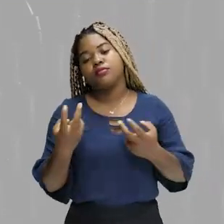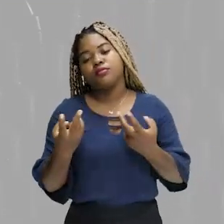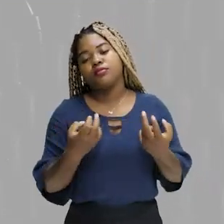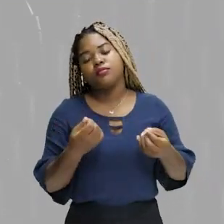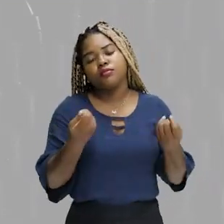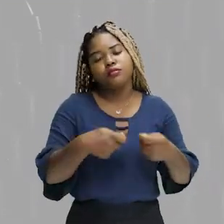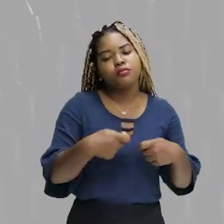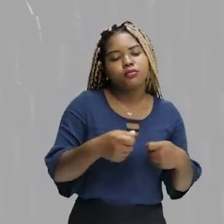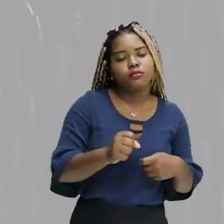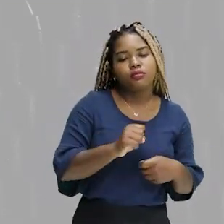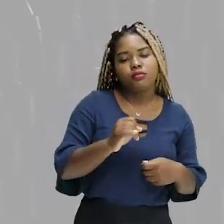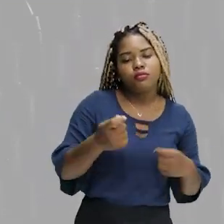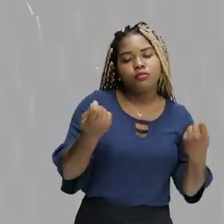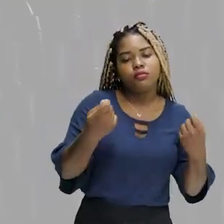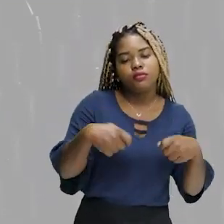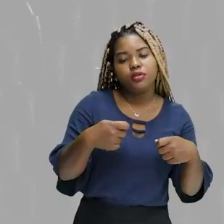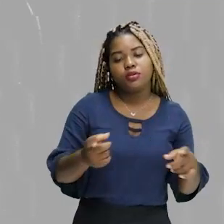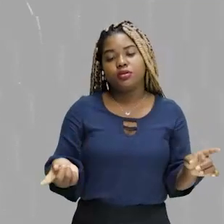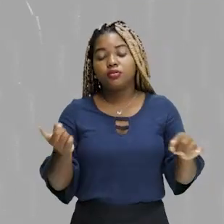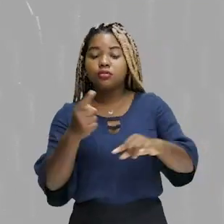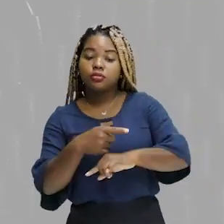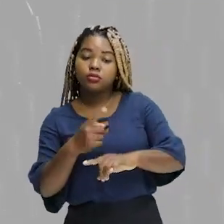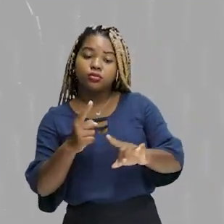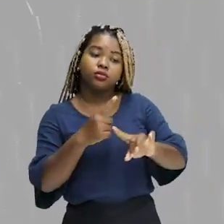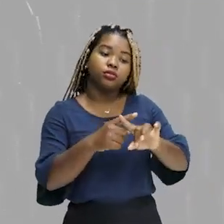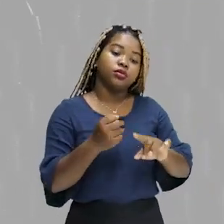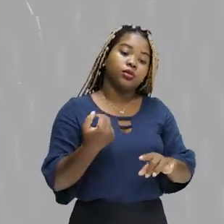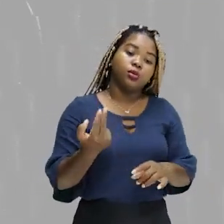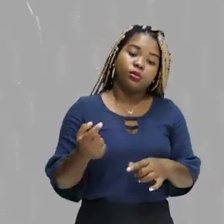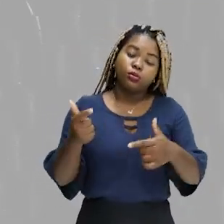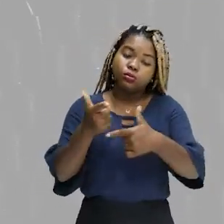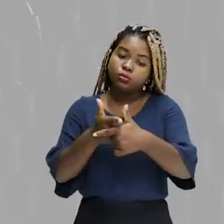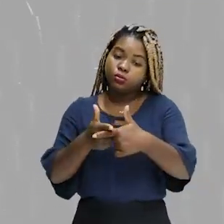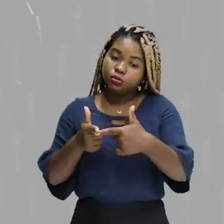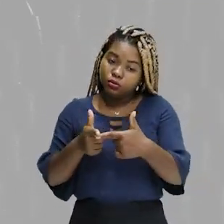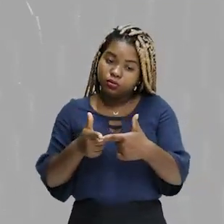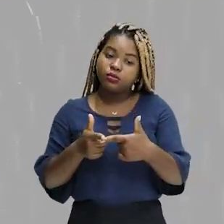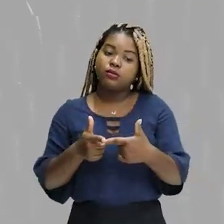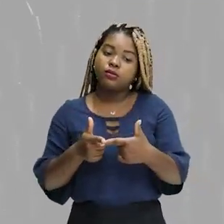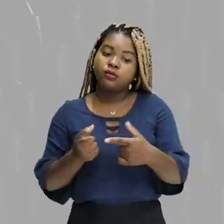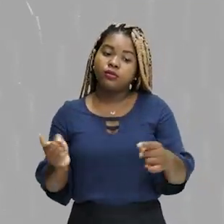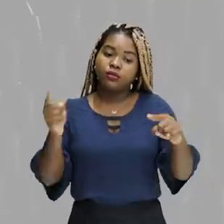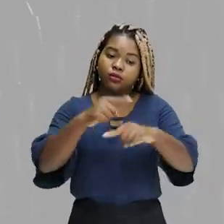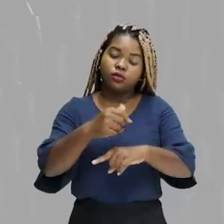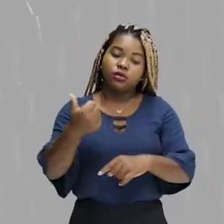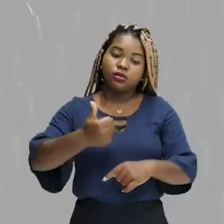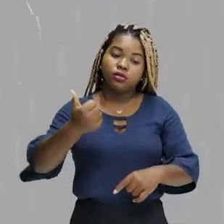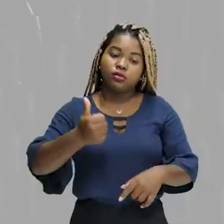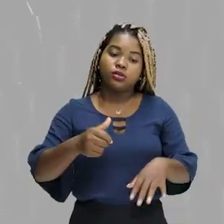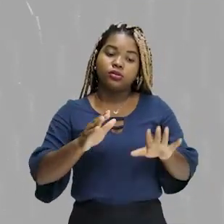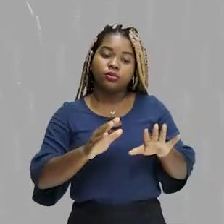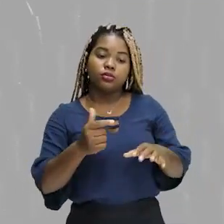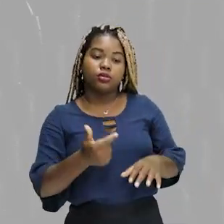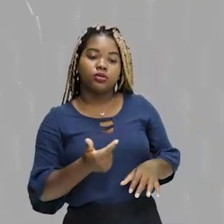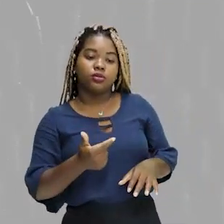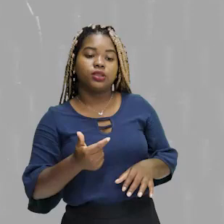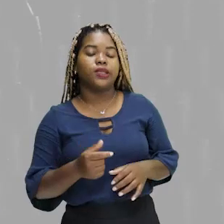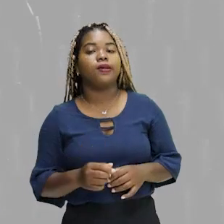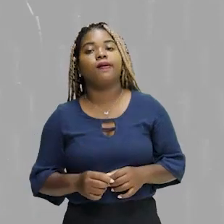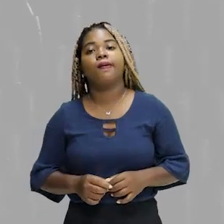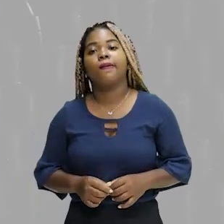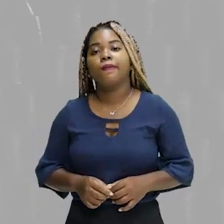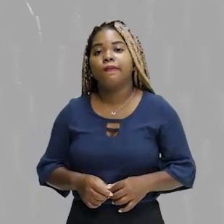precisa manter, se inverter, se multiplicar ou se dividir. Então, nesse caso, inverter a primeira e manter a